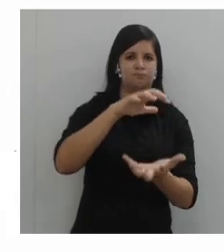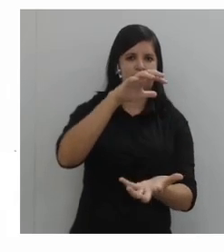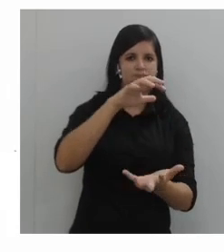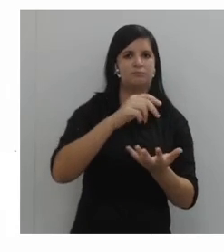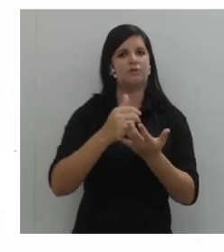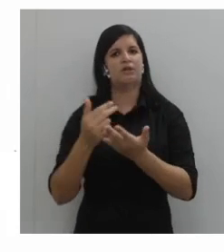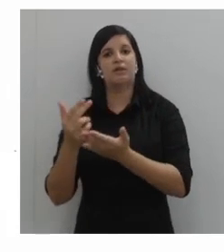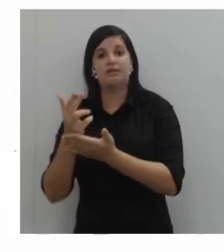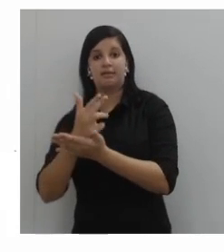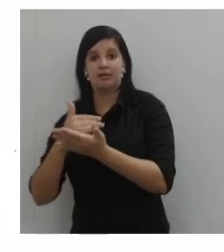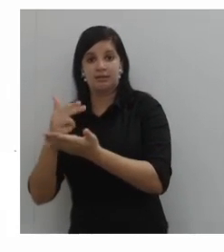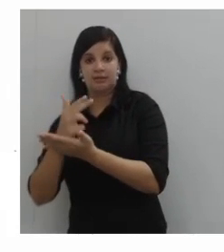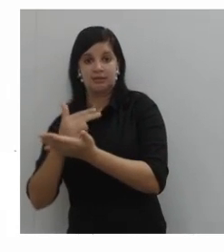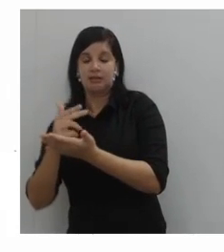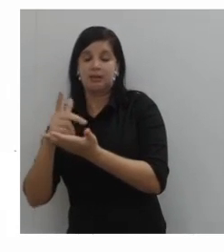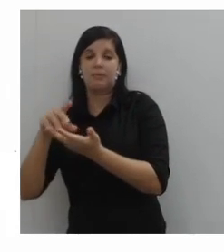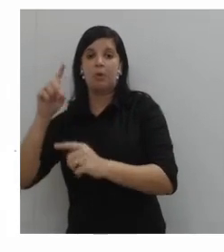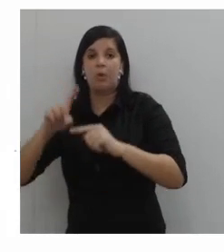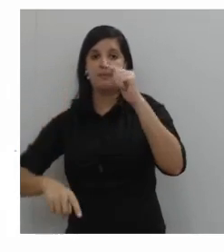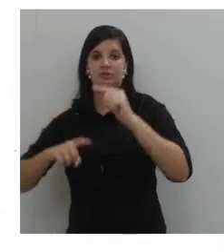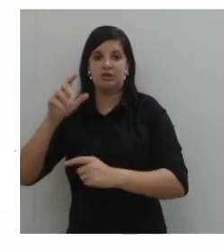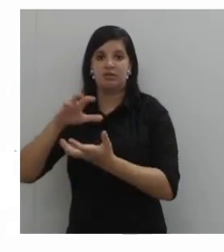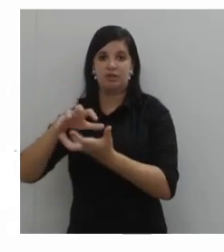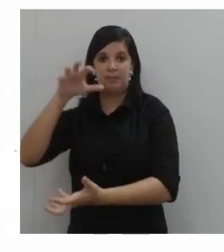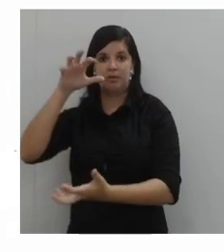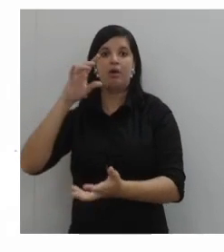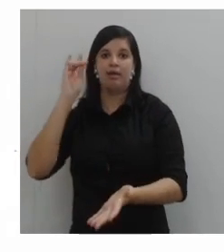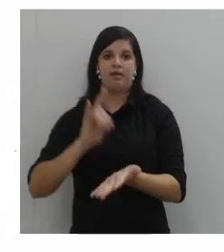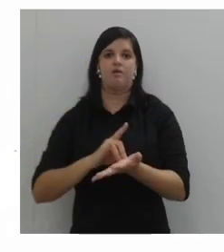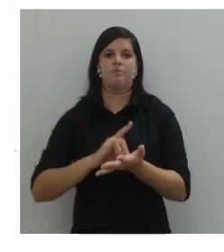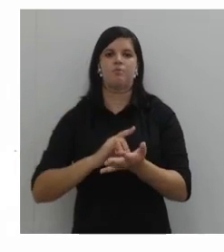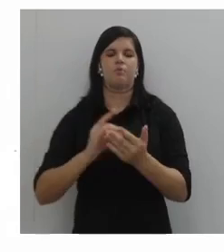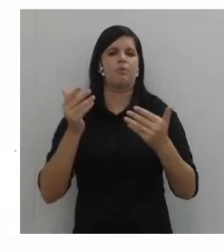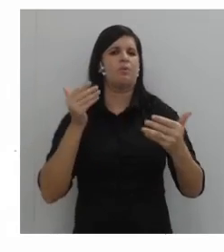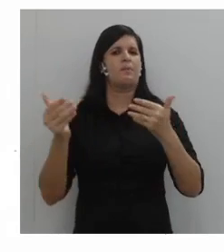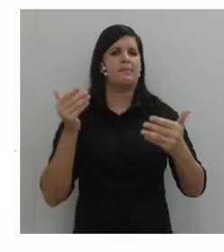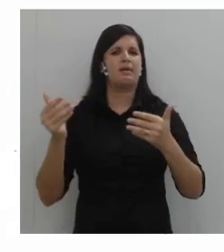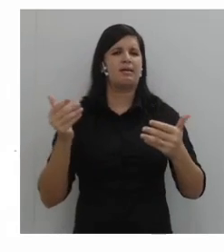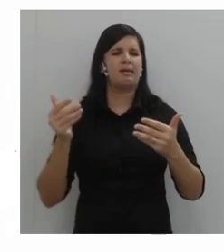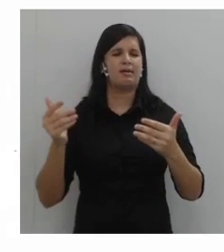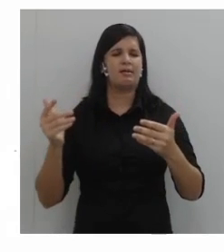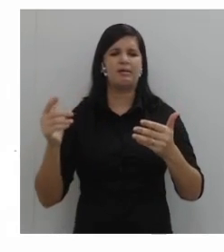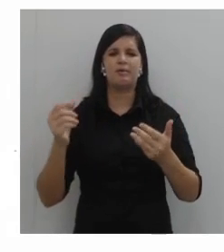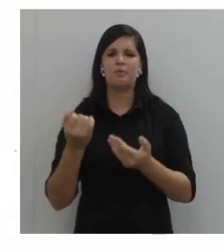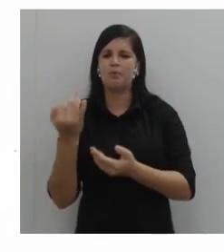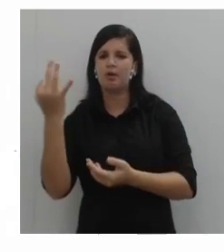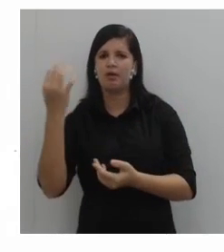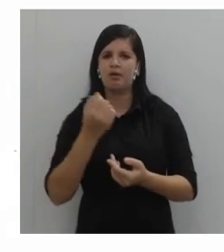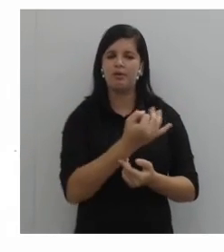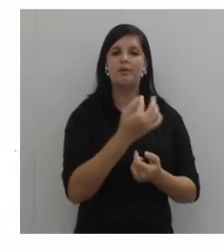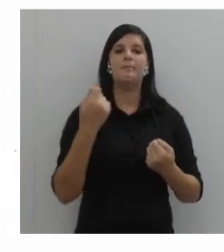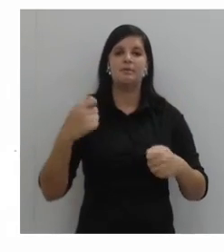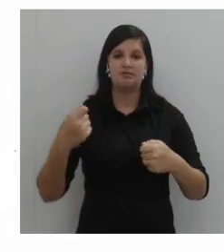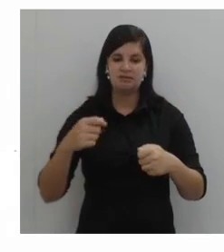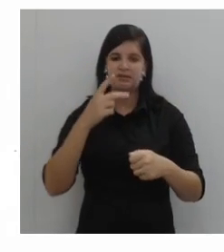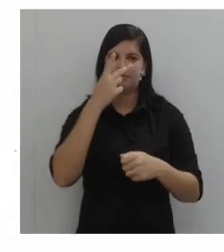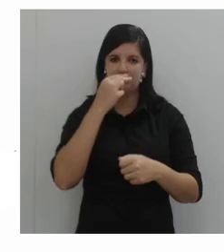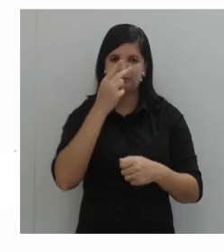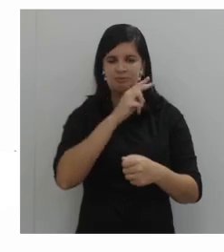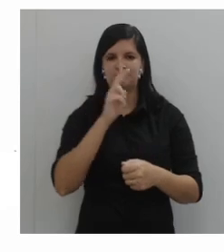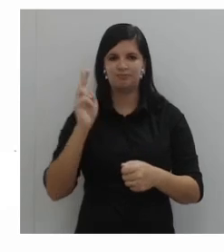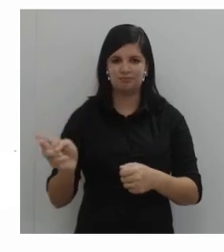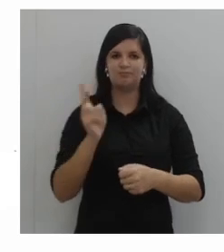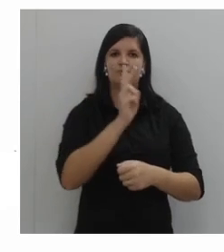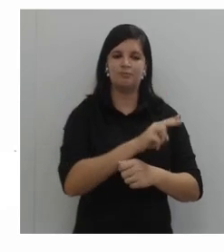objeto. Lembrando que essas duas medidas devem estar na mesma unidade de medida, né? Tanto o